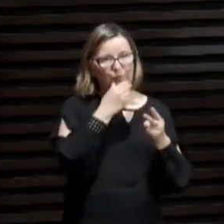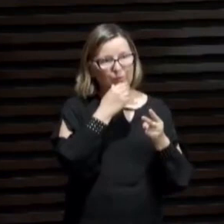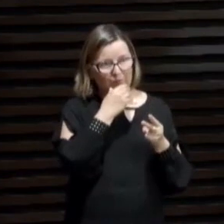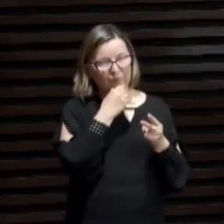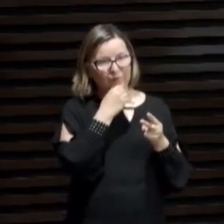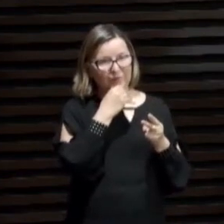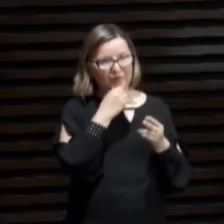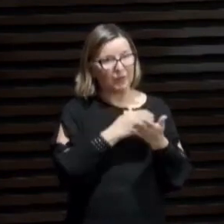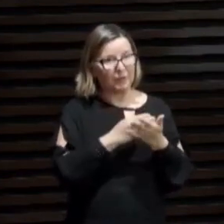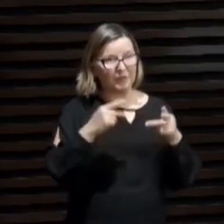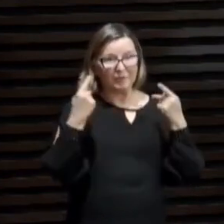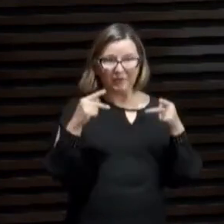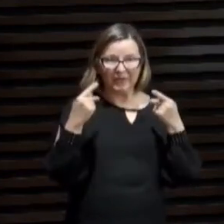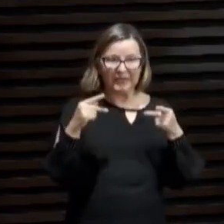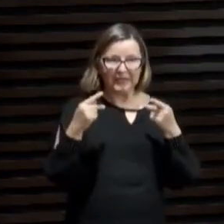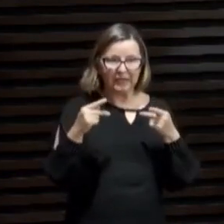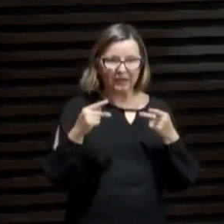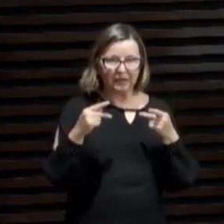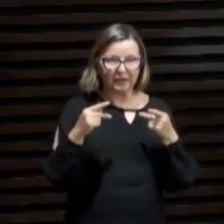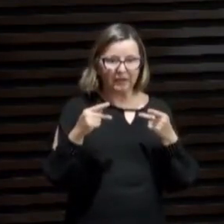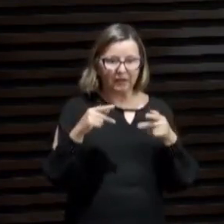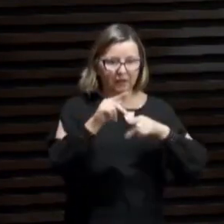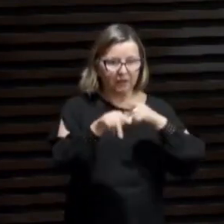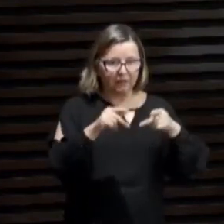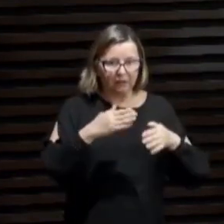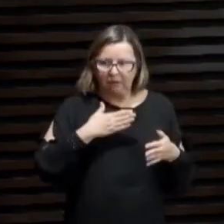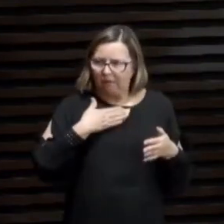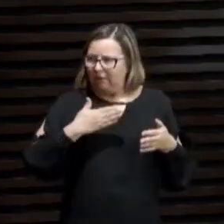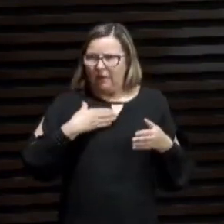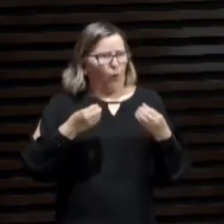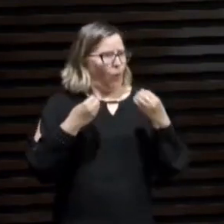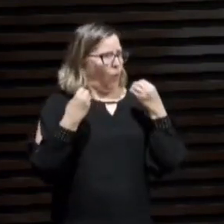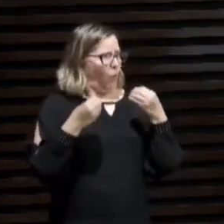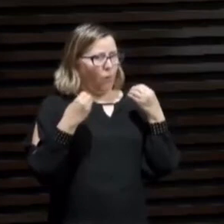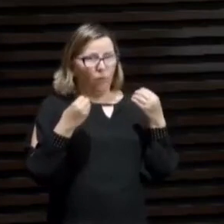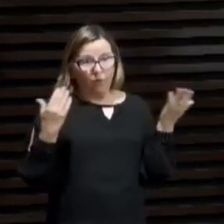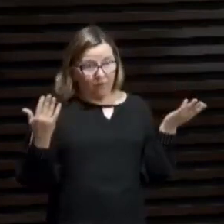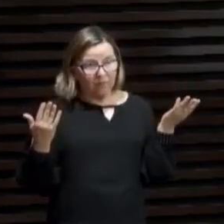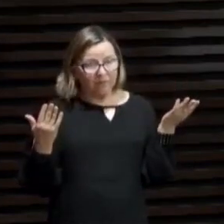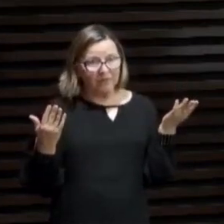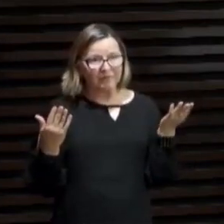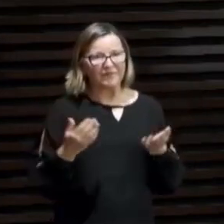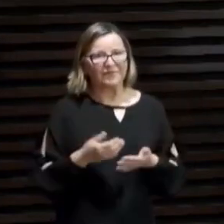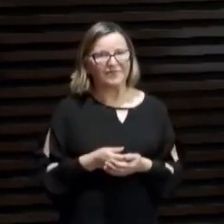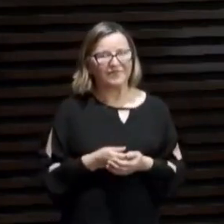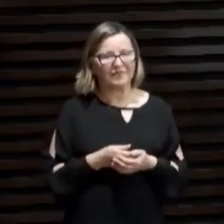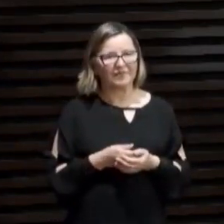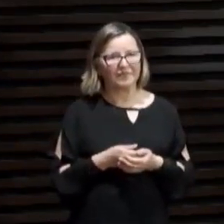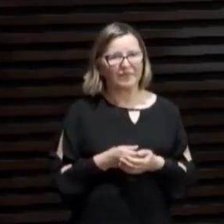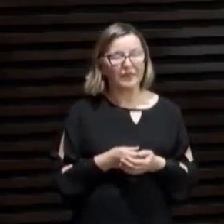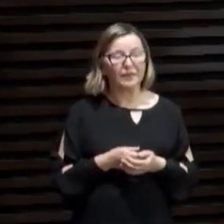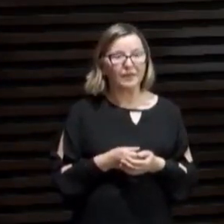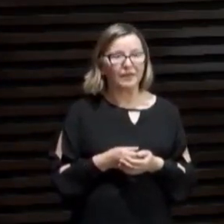viram Eudade e Medade profetizando, ficaram horrorizados com o fato de que isso poderia ser um sinal